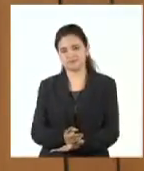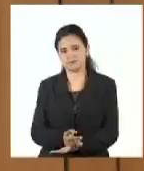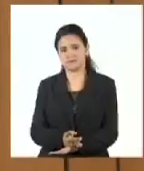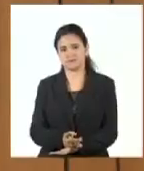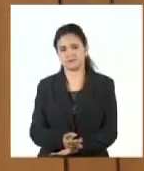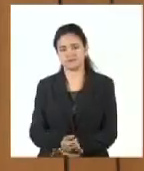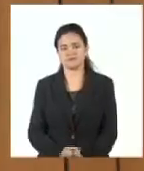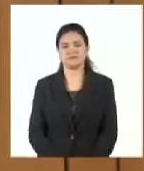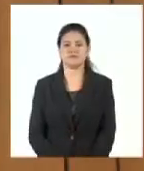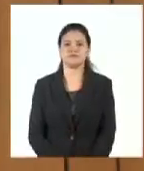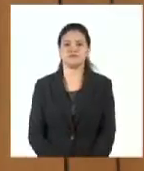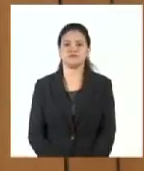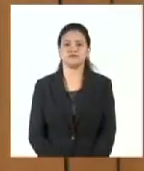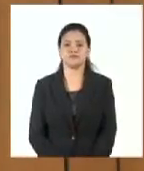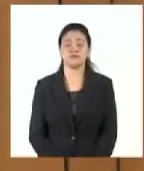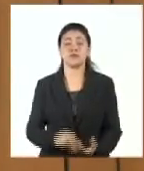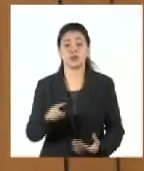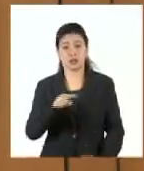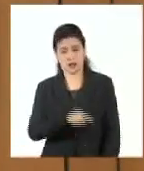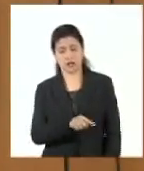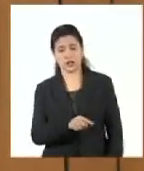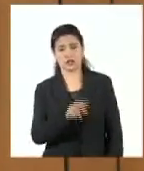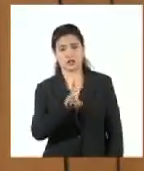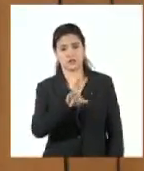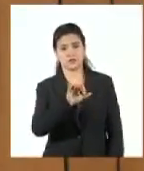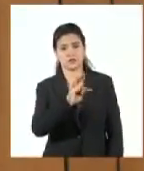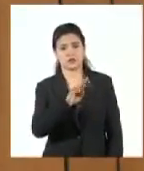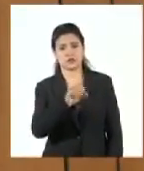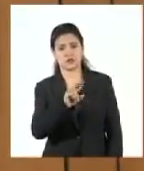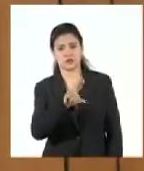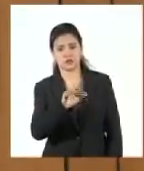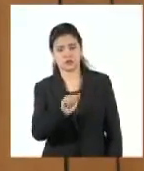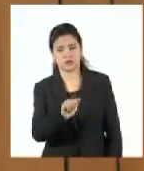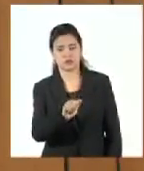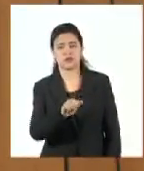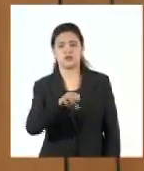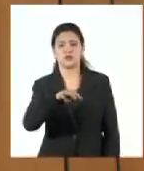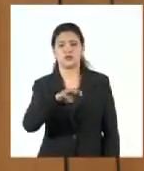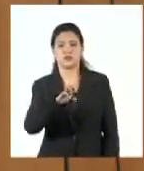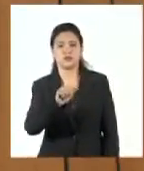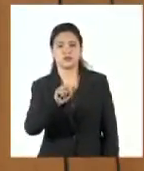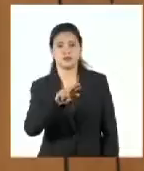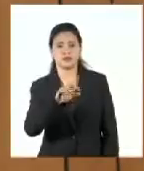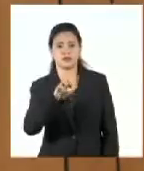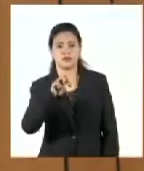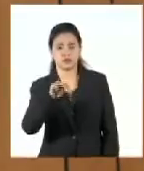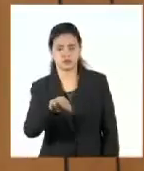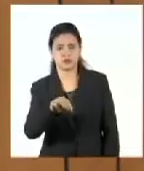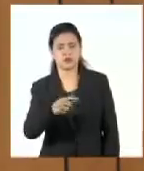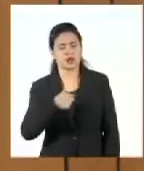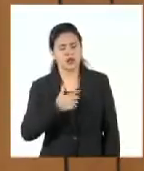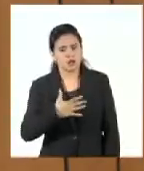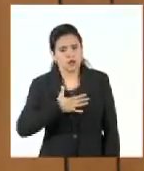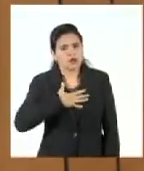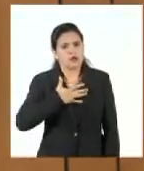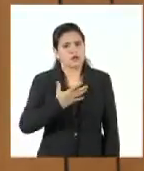Esse fato em Vitória do Mearim, primeiro me chocou pelo fato de